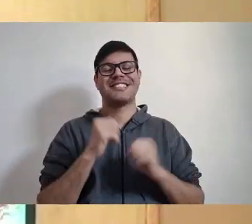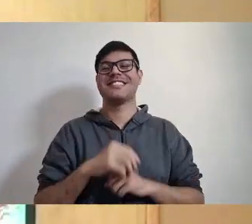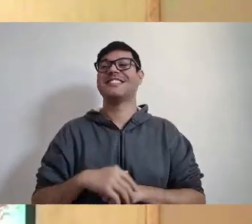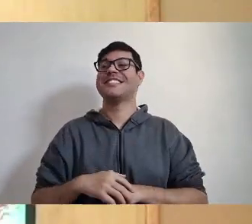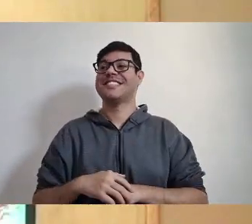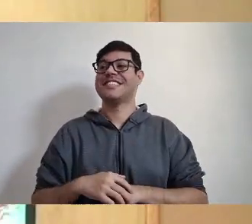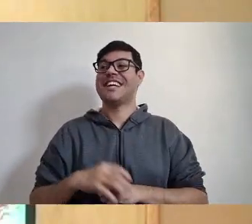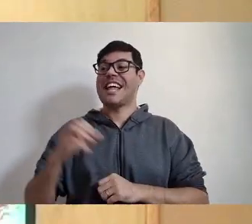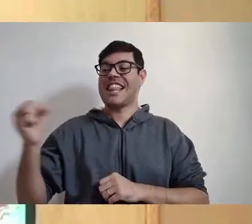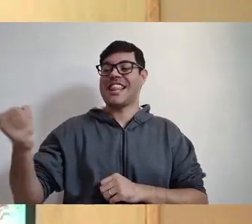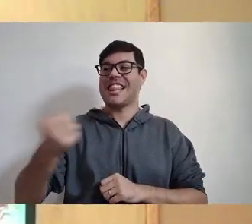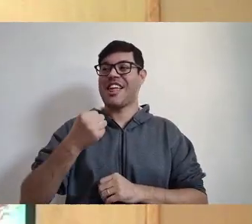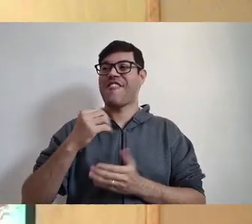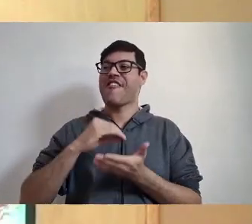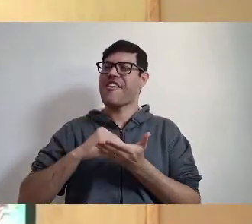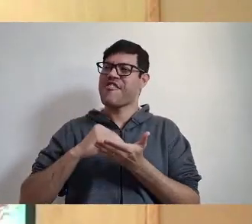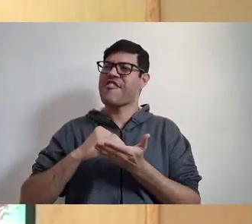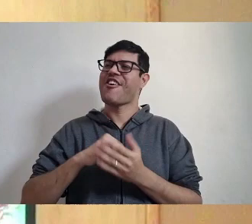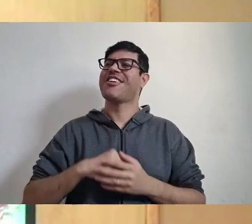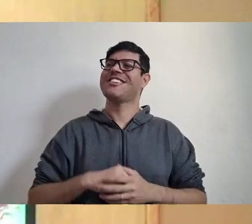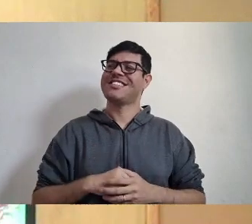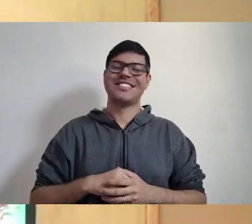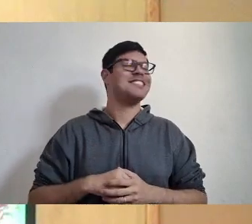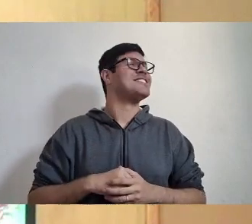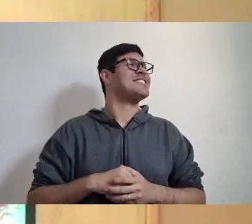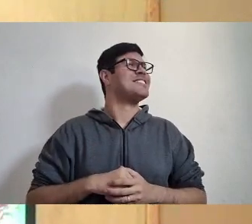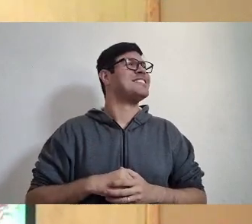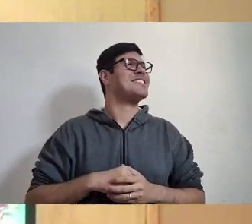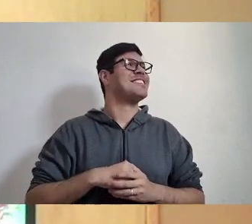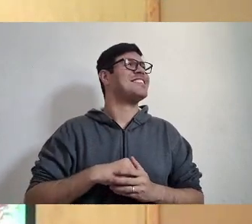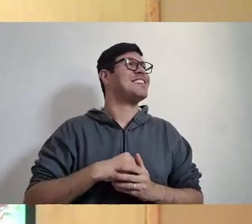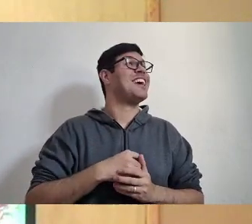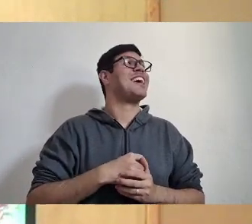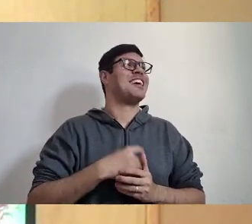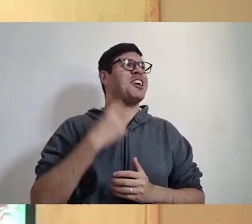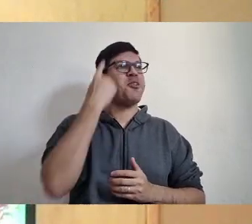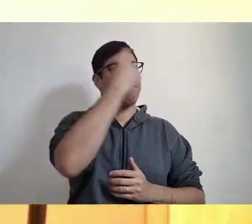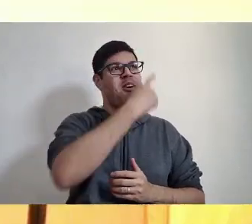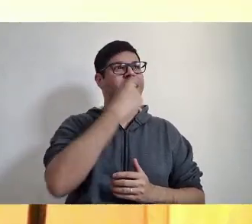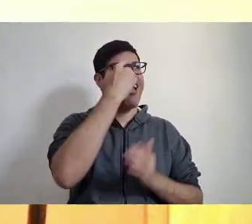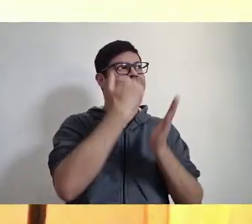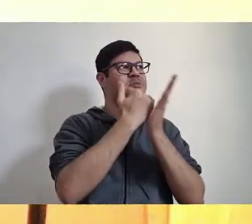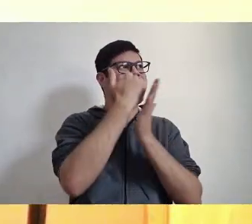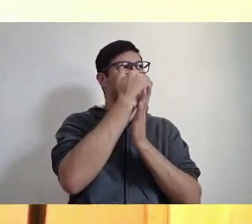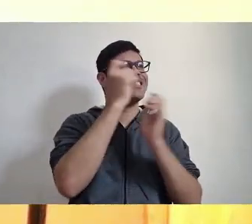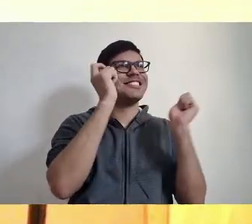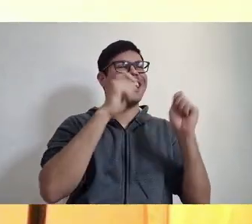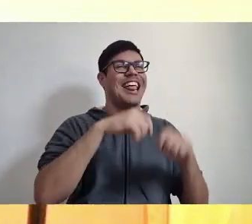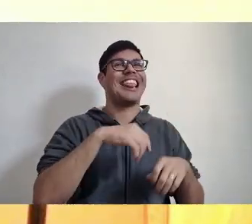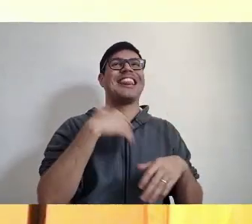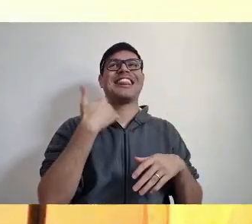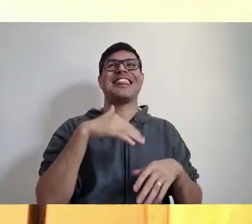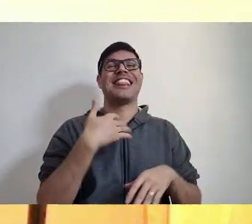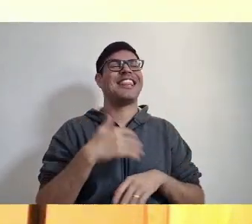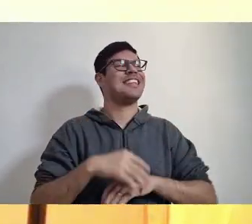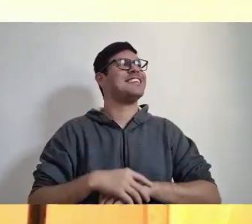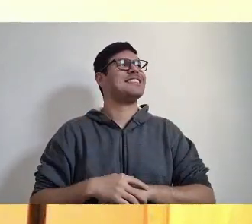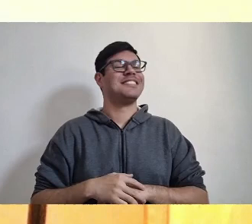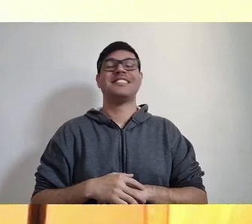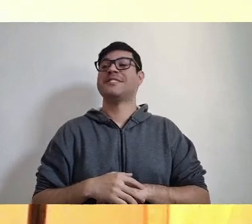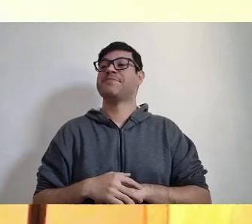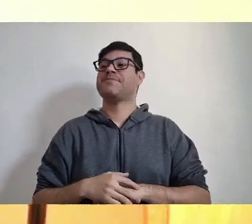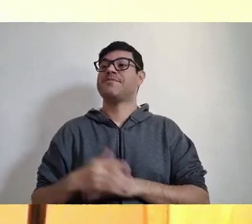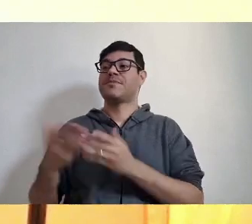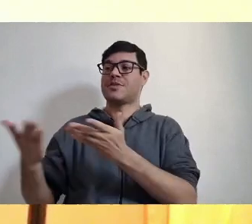super bem. A gente ia desenrolar mais uma hora aqui, tenho certeza. Mas eu sei que tem muita coisa para falar. Vou deixar em aberto um convite para que você